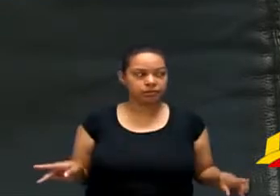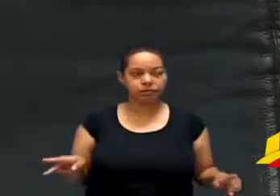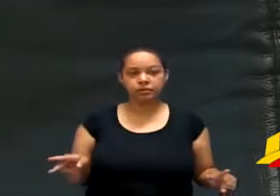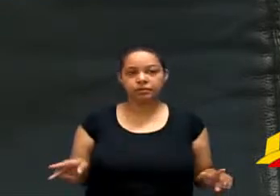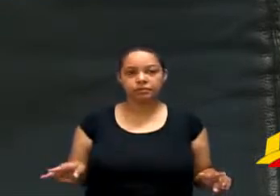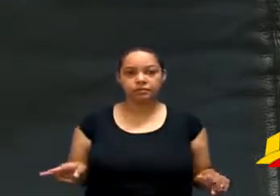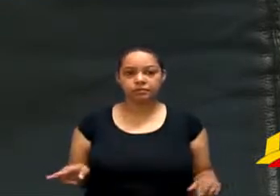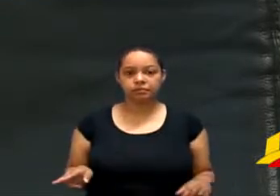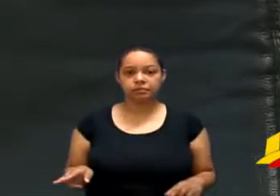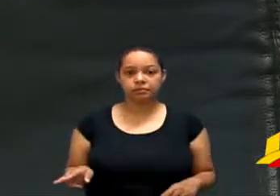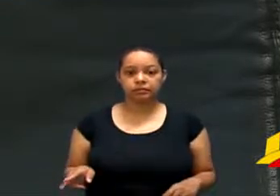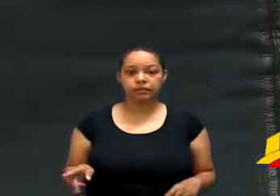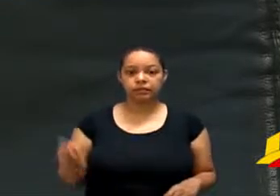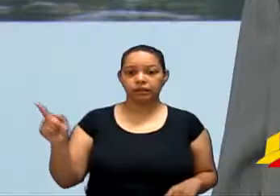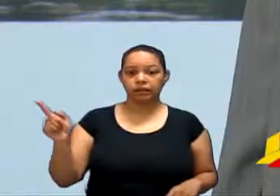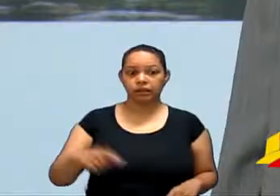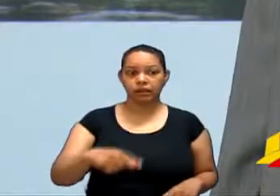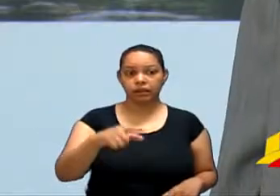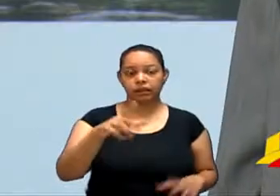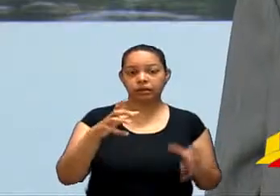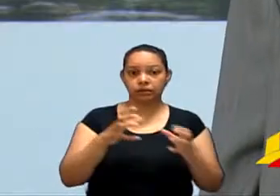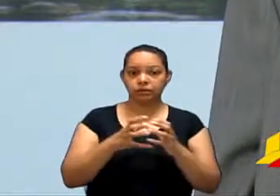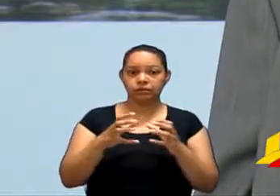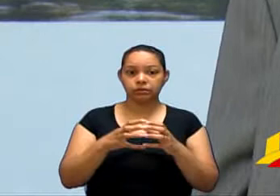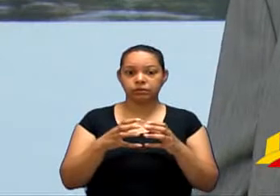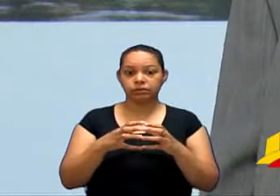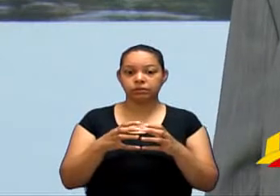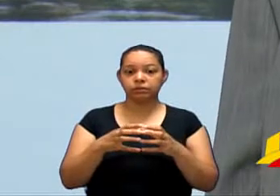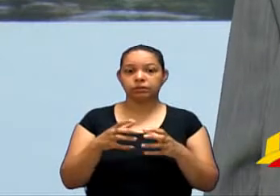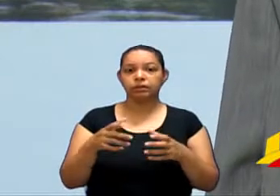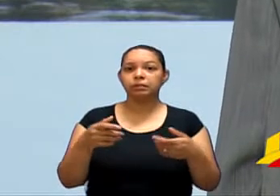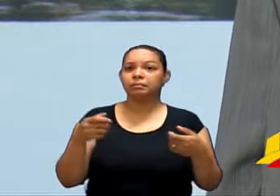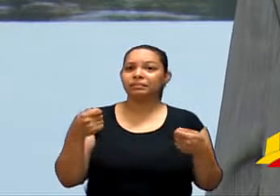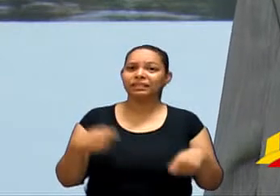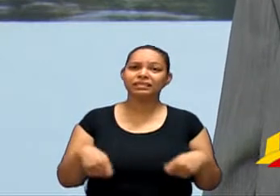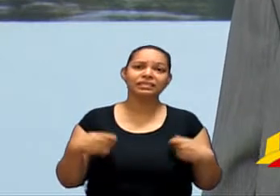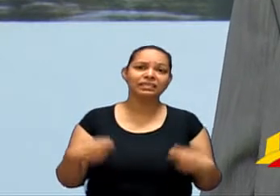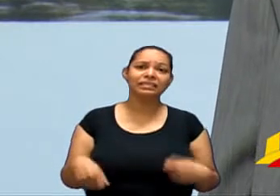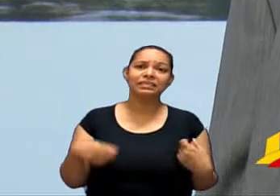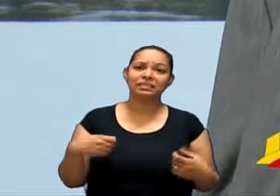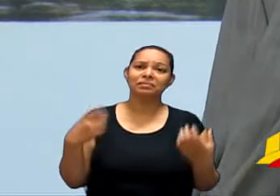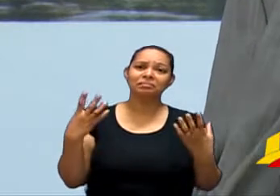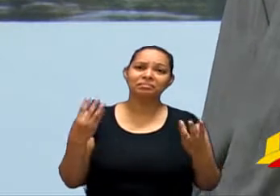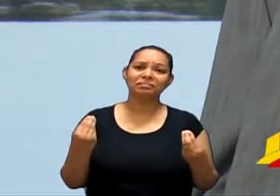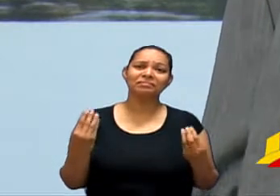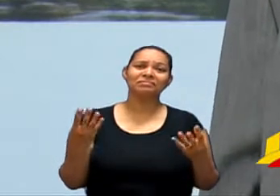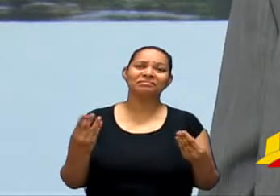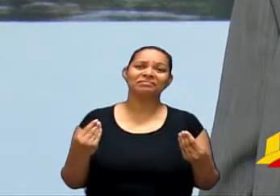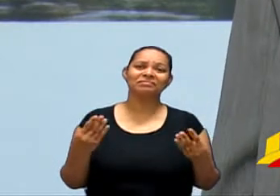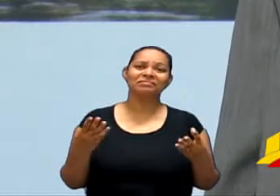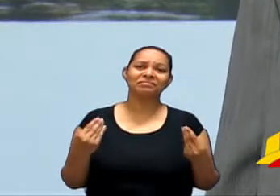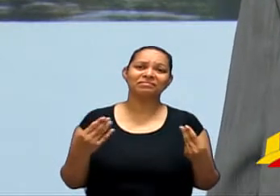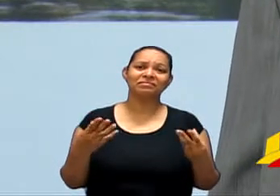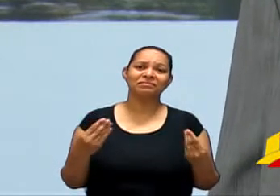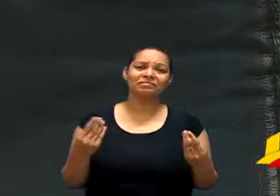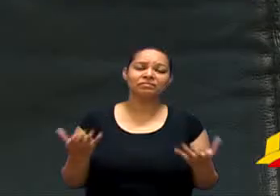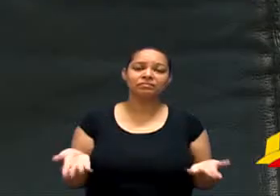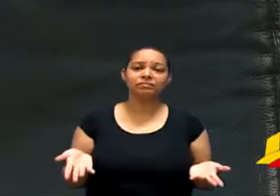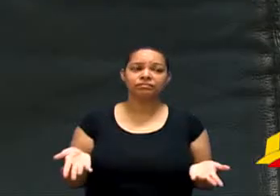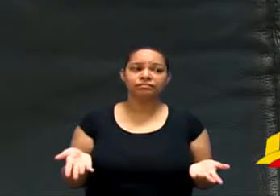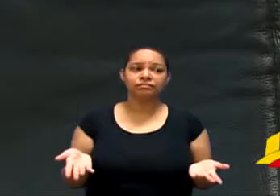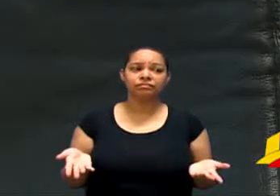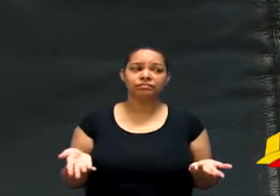disposição muita necessidade social E por que que tá ansioso né